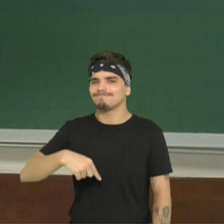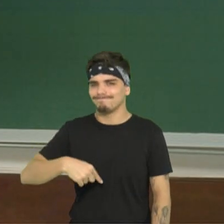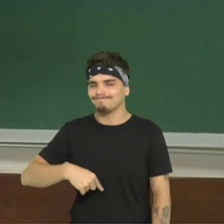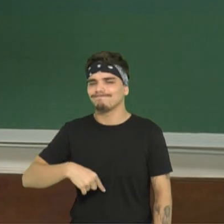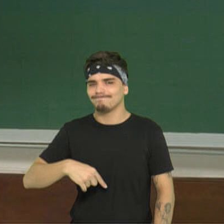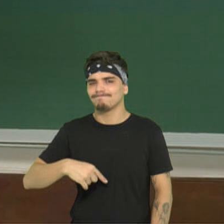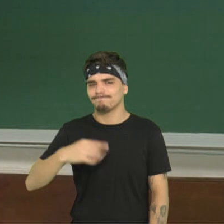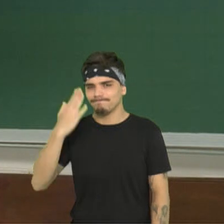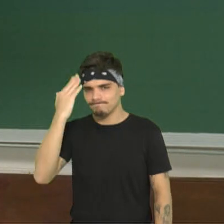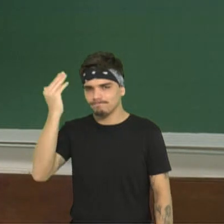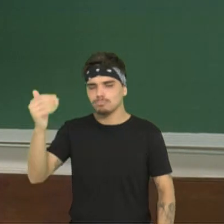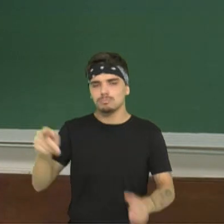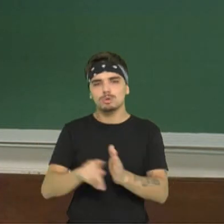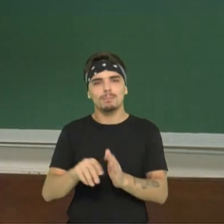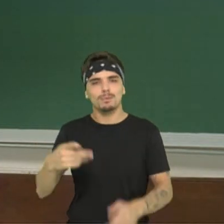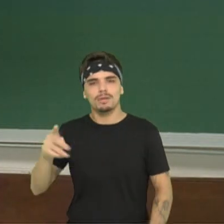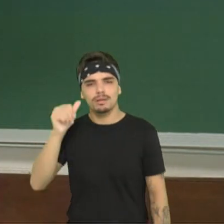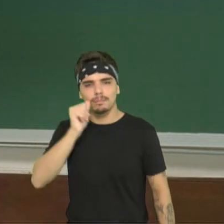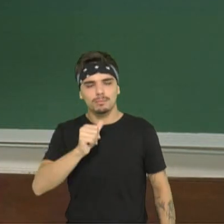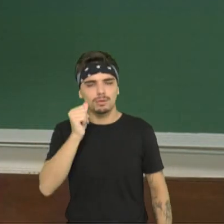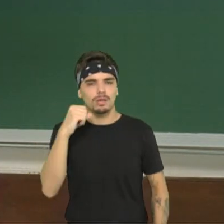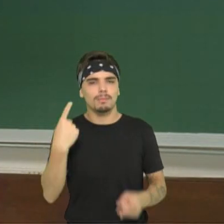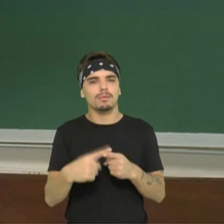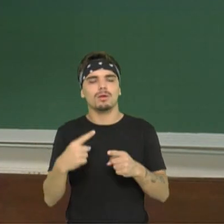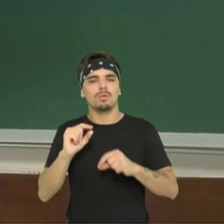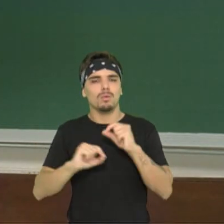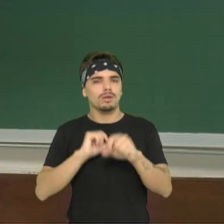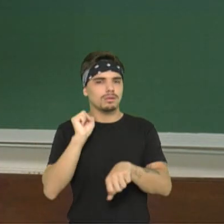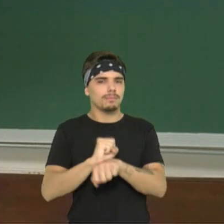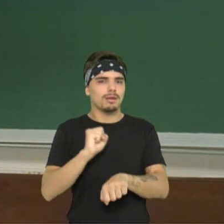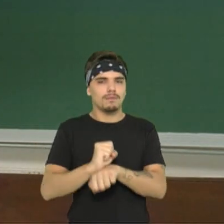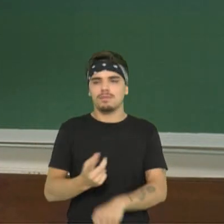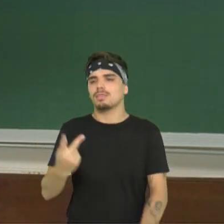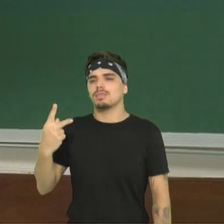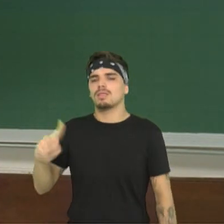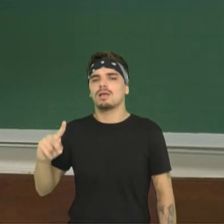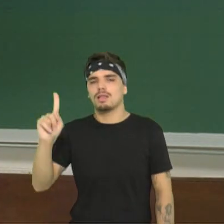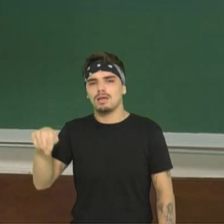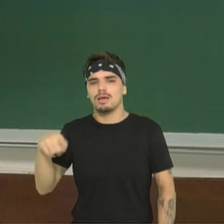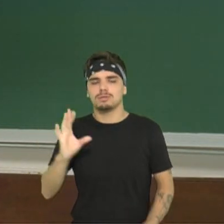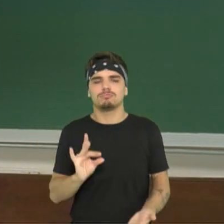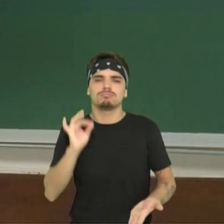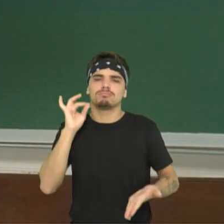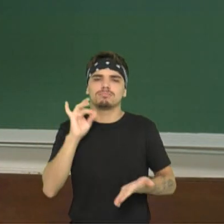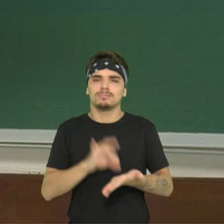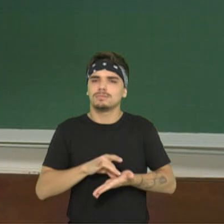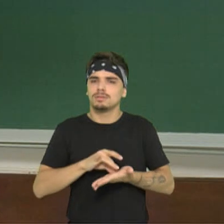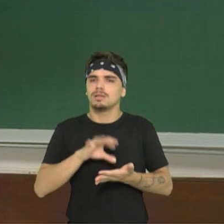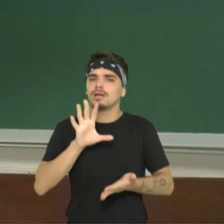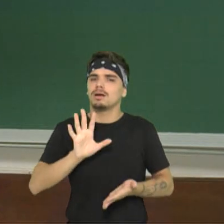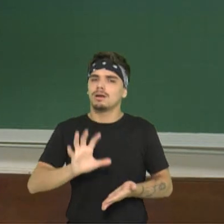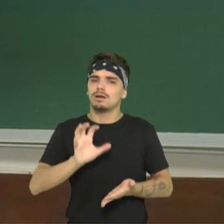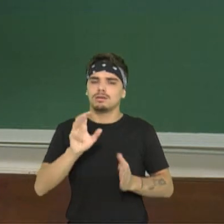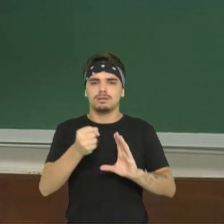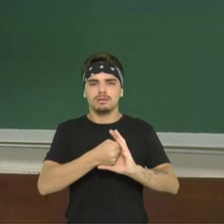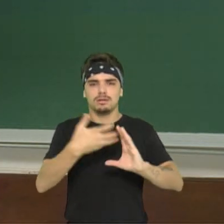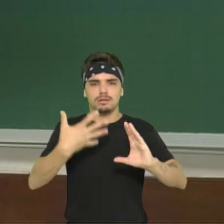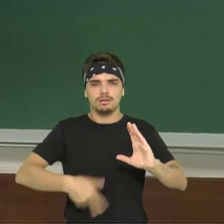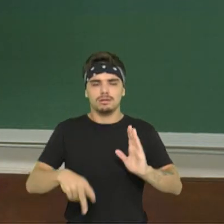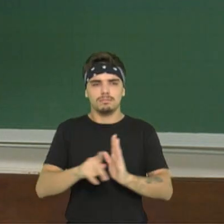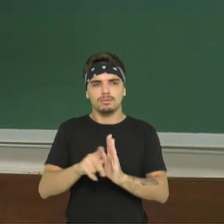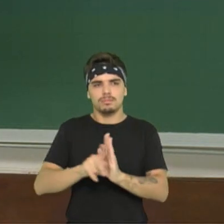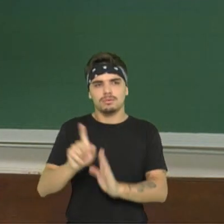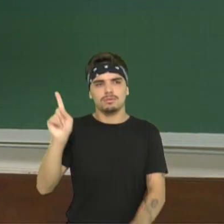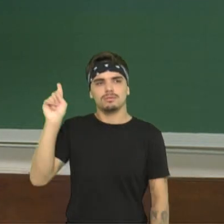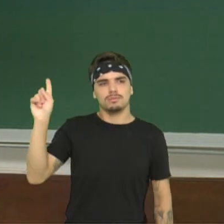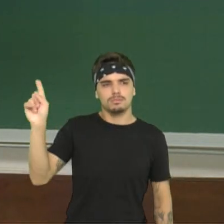Hannah Arendt, justamente porque o que se esperava dela é que ela afirmasse, né, essa característica do Eichmann, que é